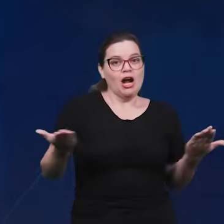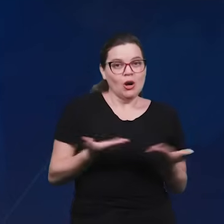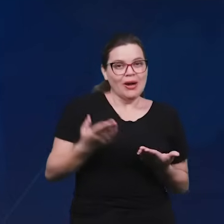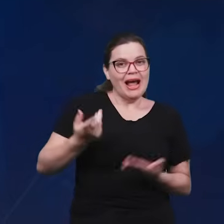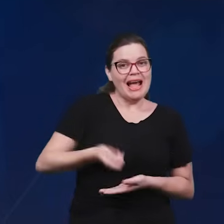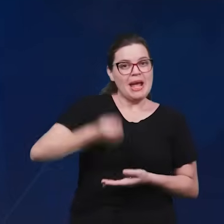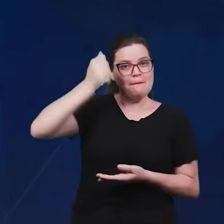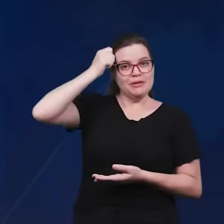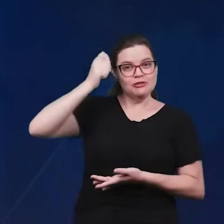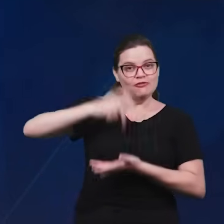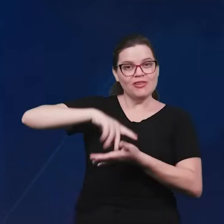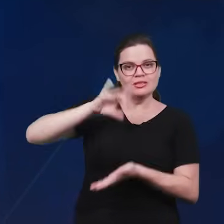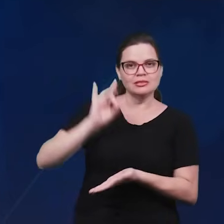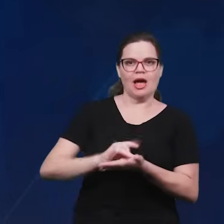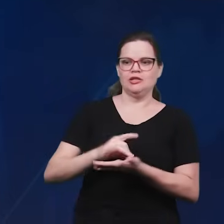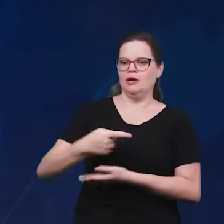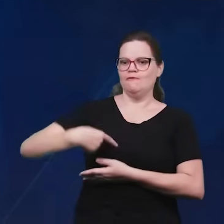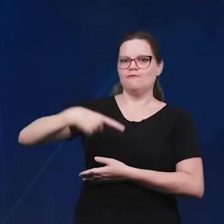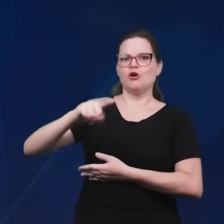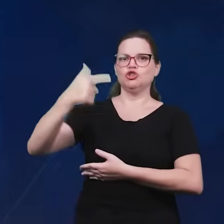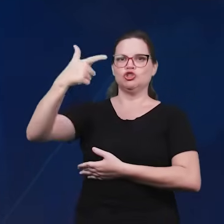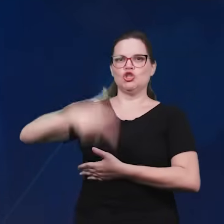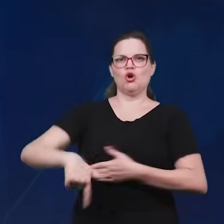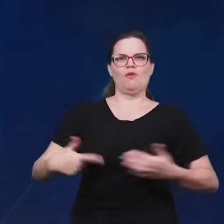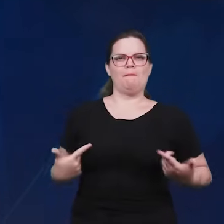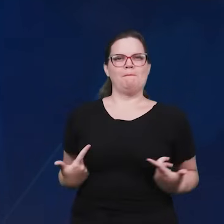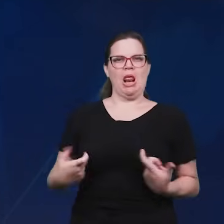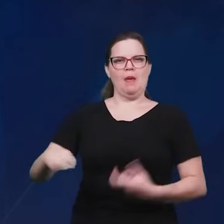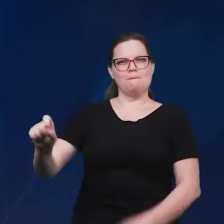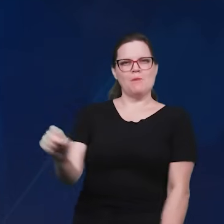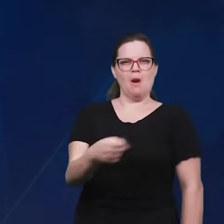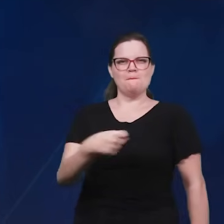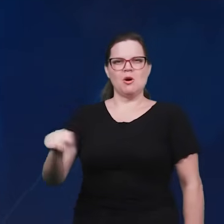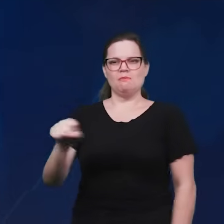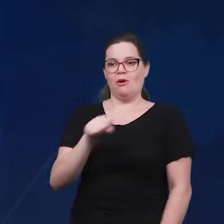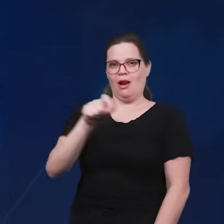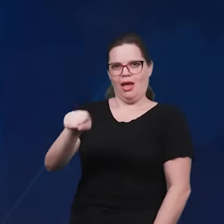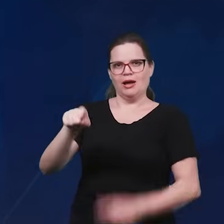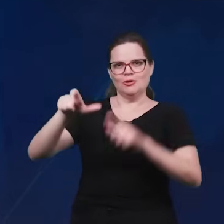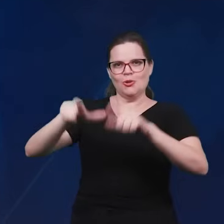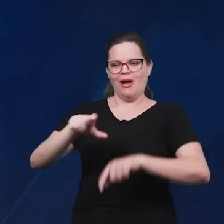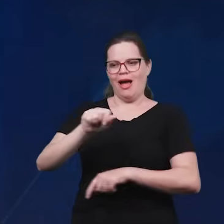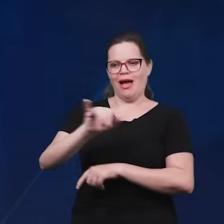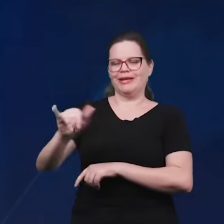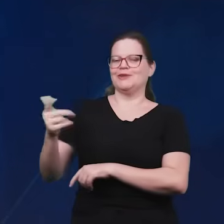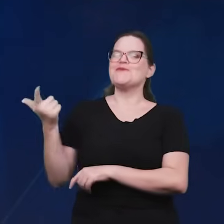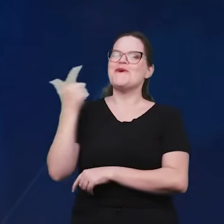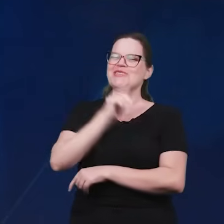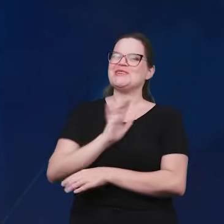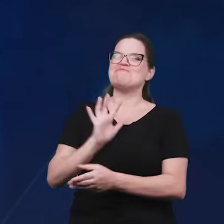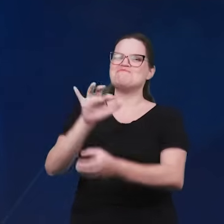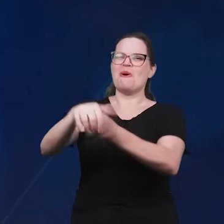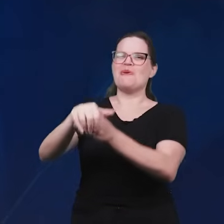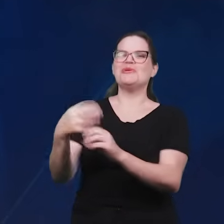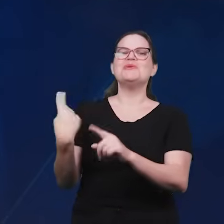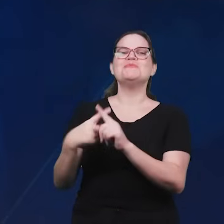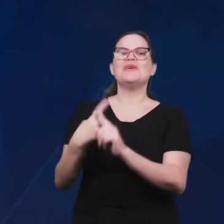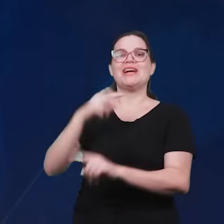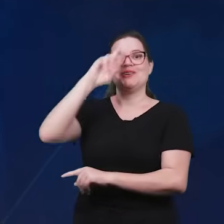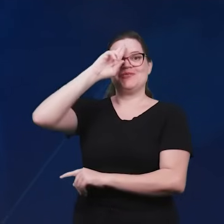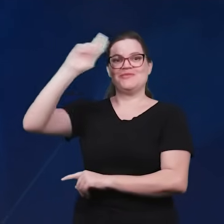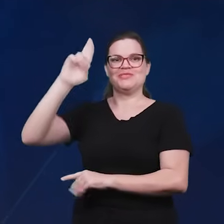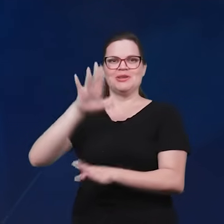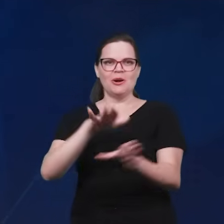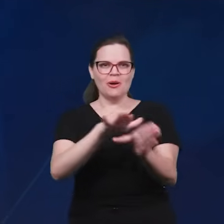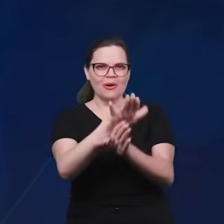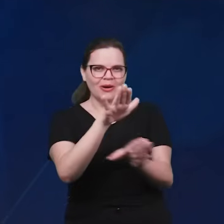decisiva. Dessa vez, a vitória foi concedida pelo Senhor. A partir dali, obedecendo às